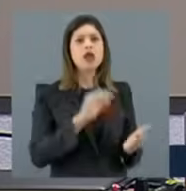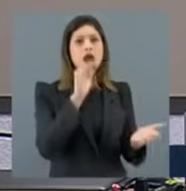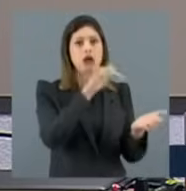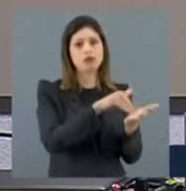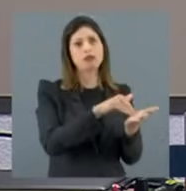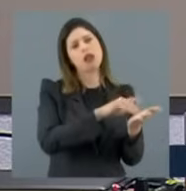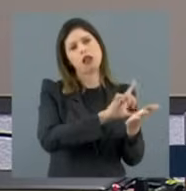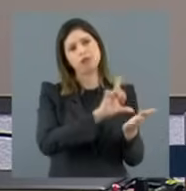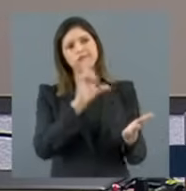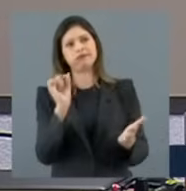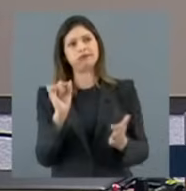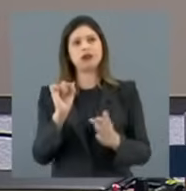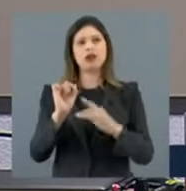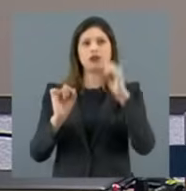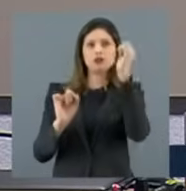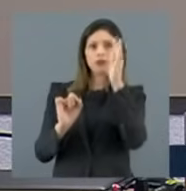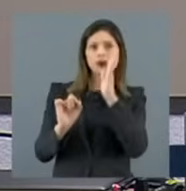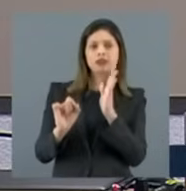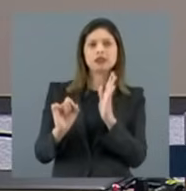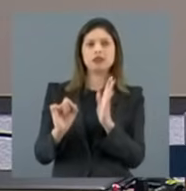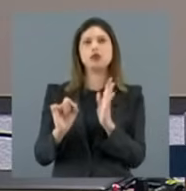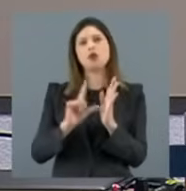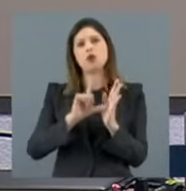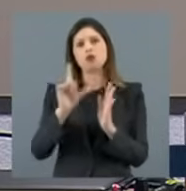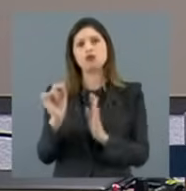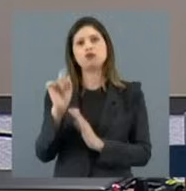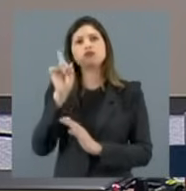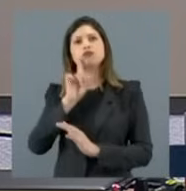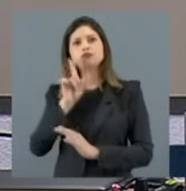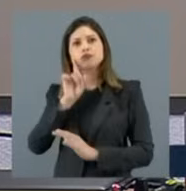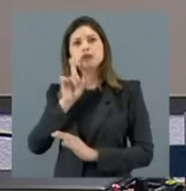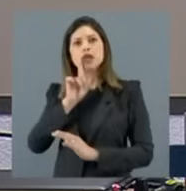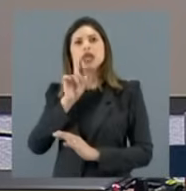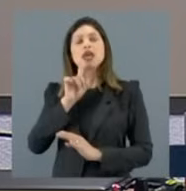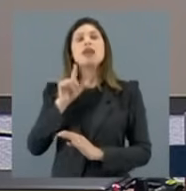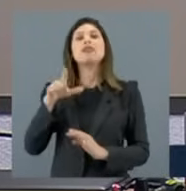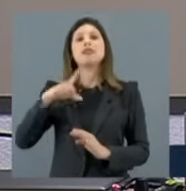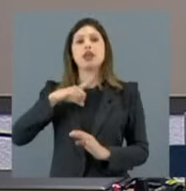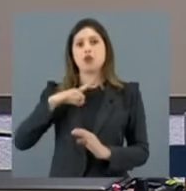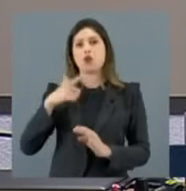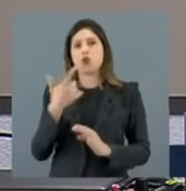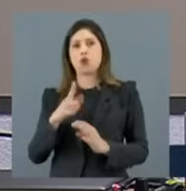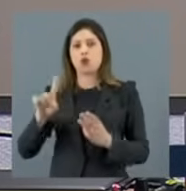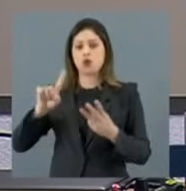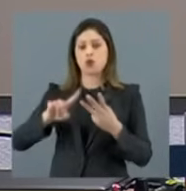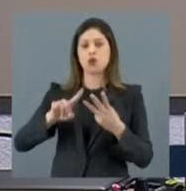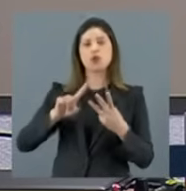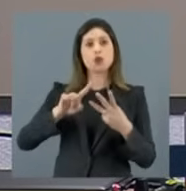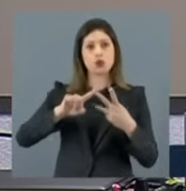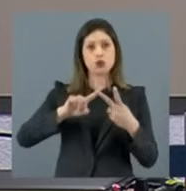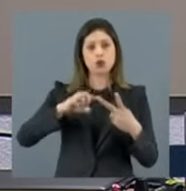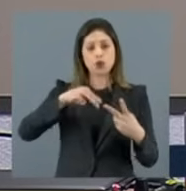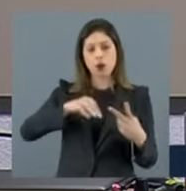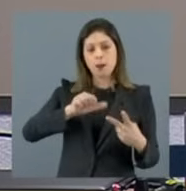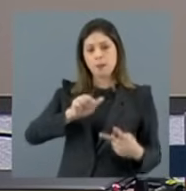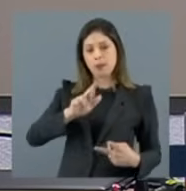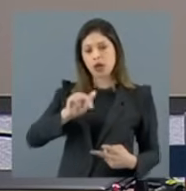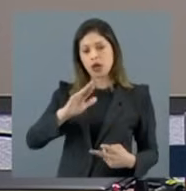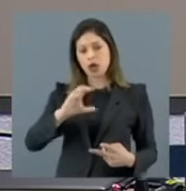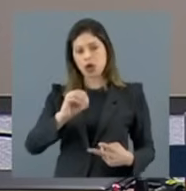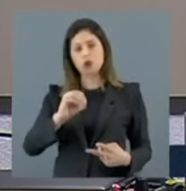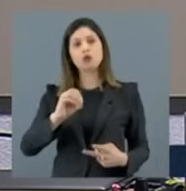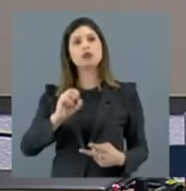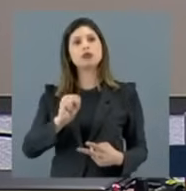Por último, destaco a censura ao Marco Sintra, que é um economista, ex-secretário da Receita Federal do Brasil e